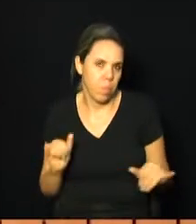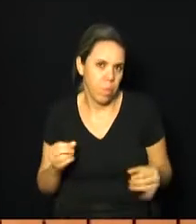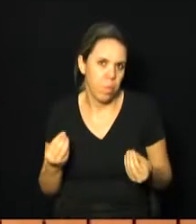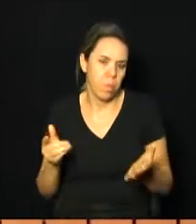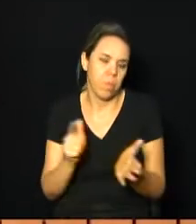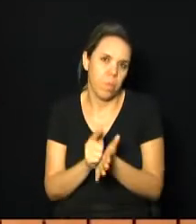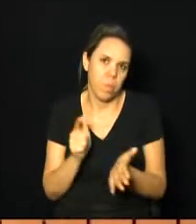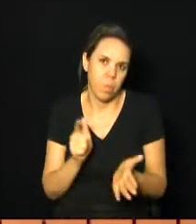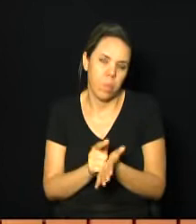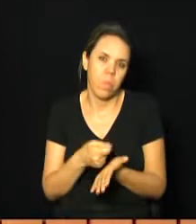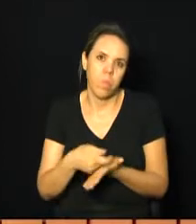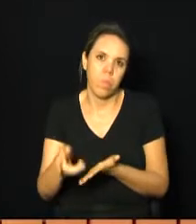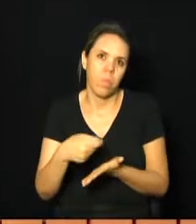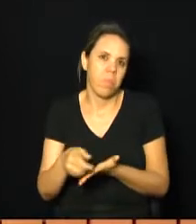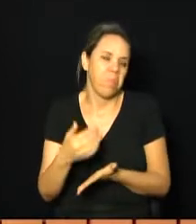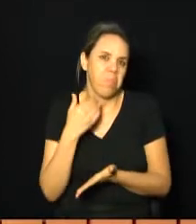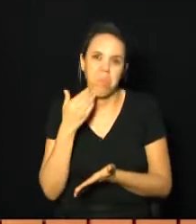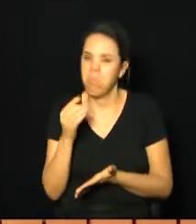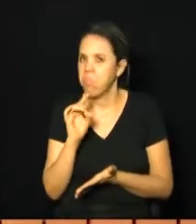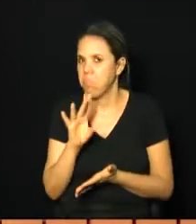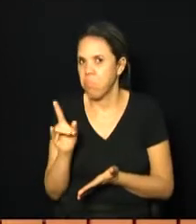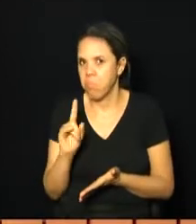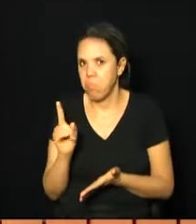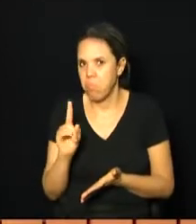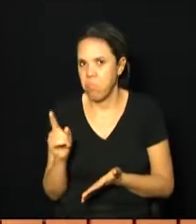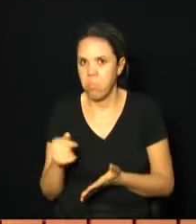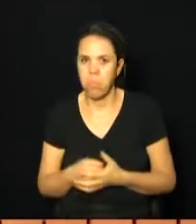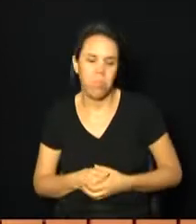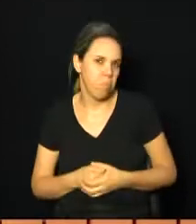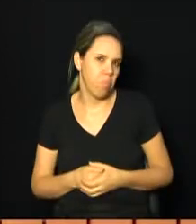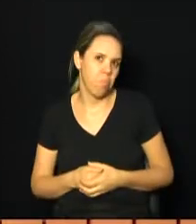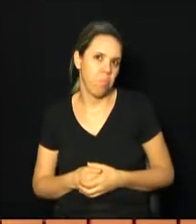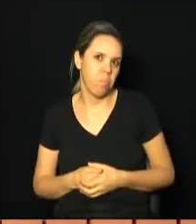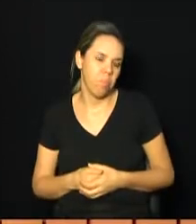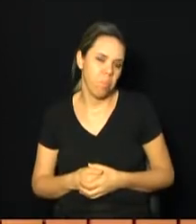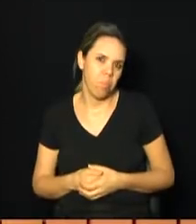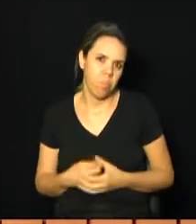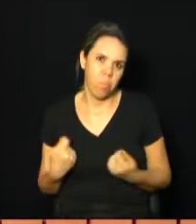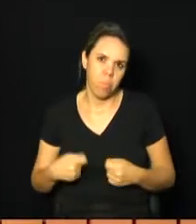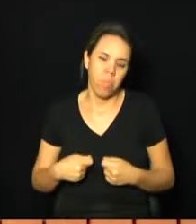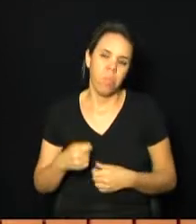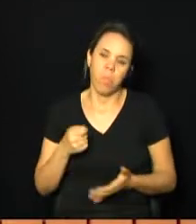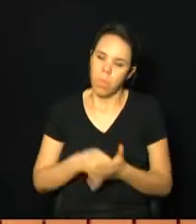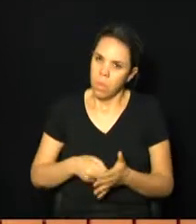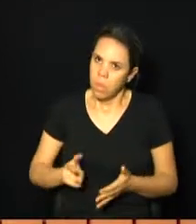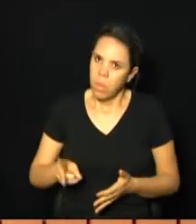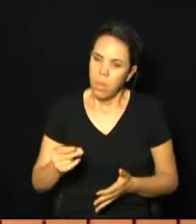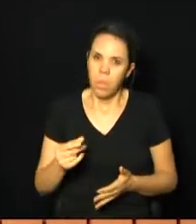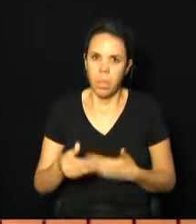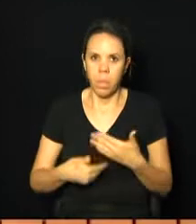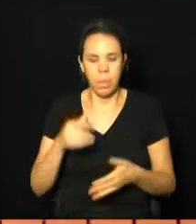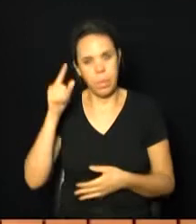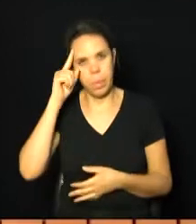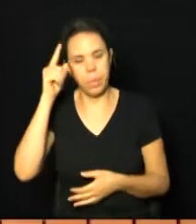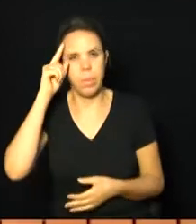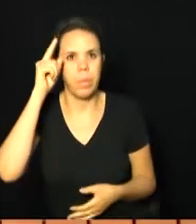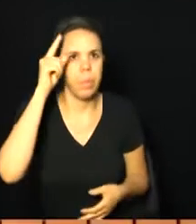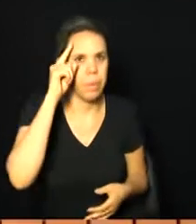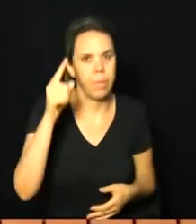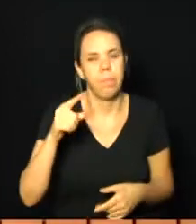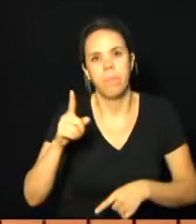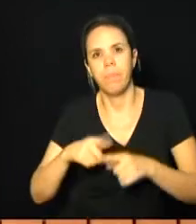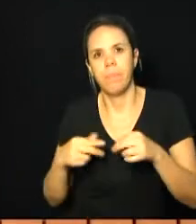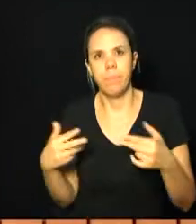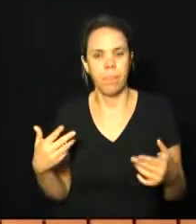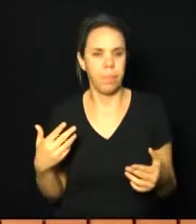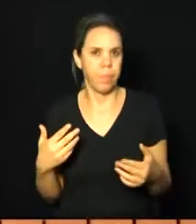entregou o panfletinho, mas só isso não adianta. A gente tem que ser uma briga diária. Encontra um